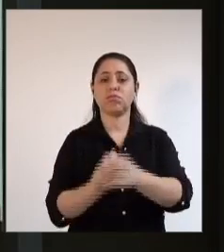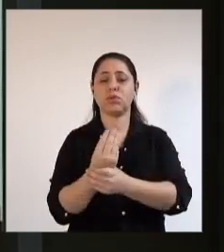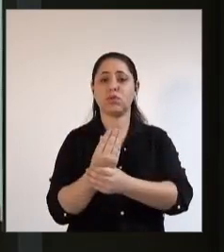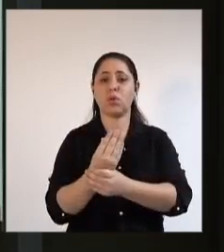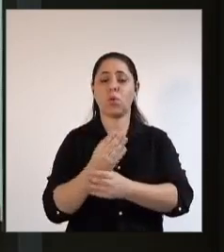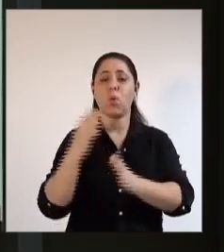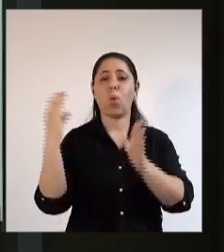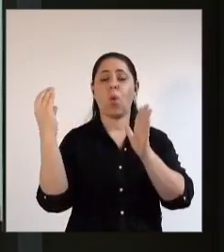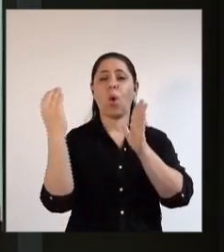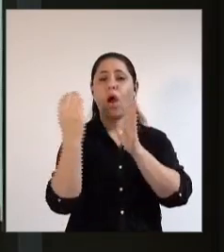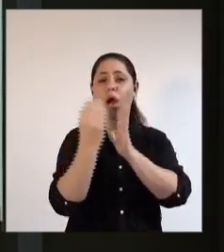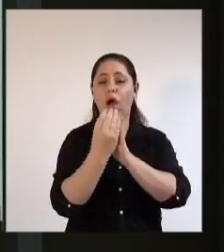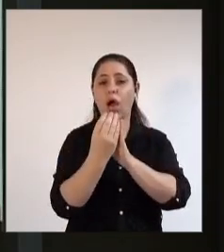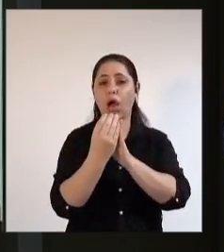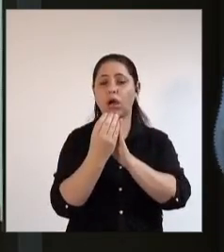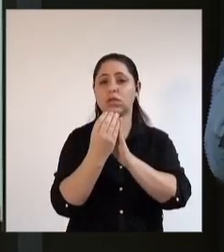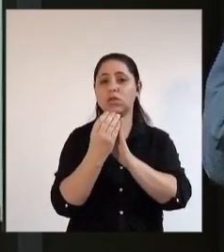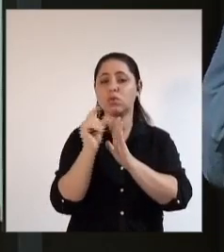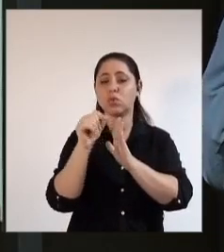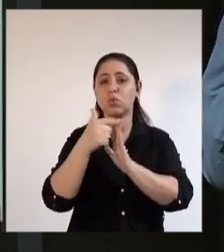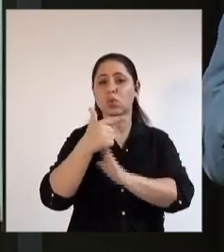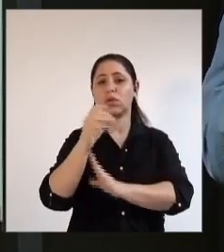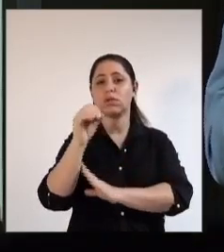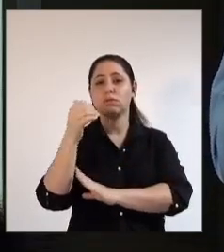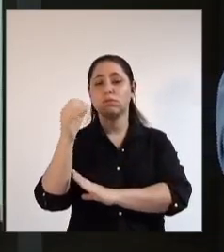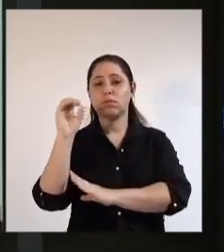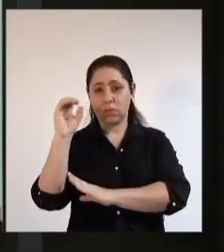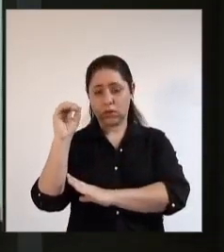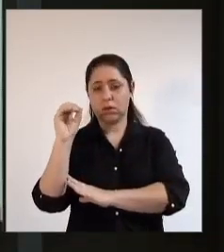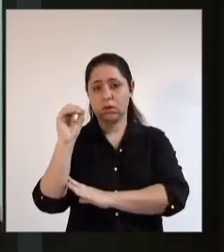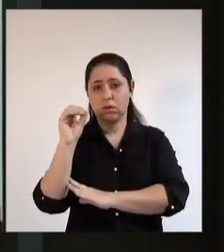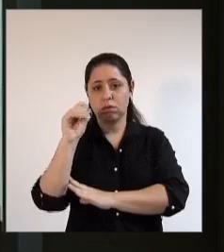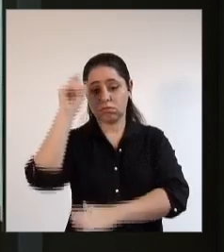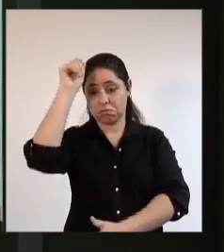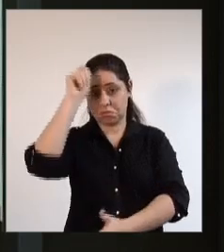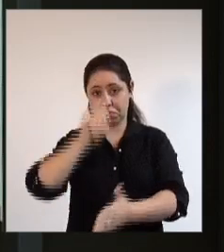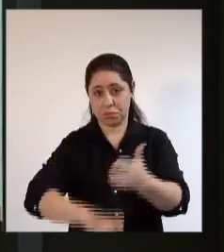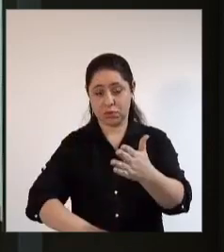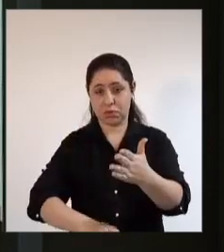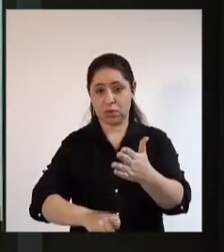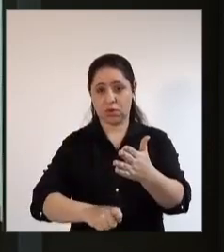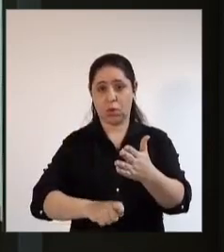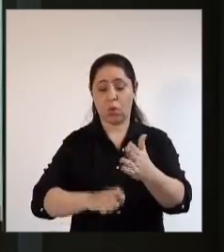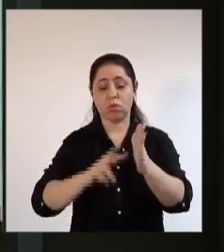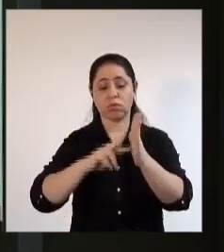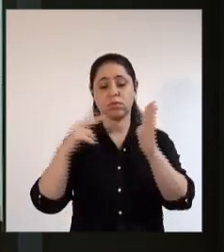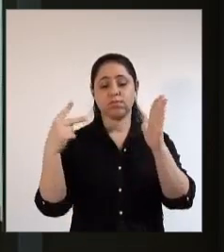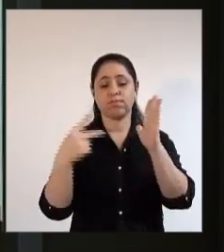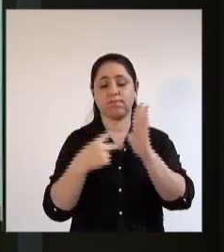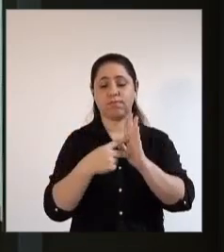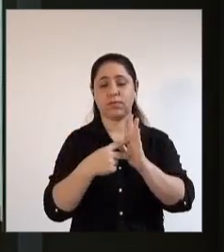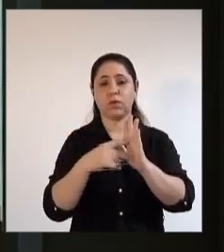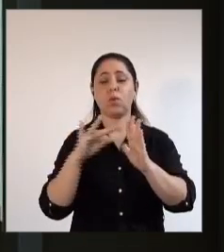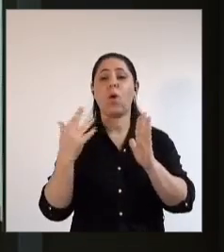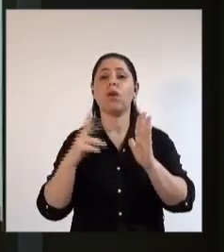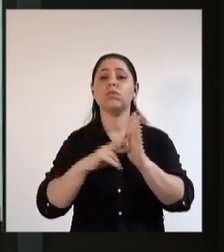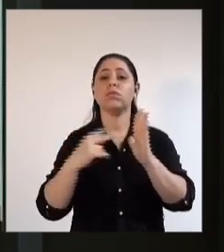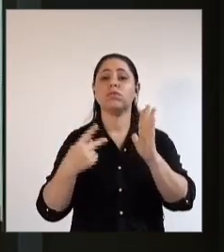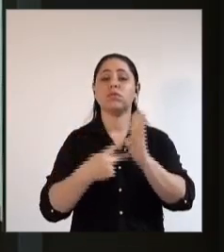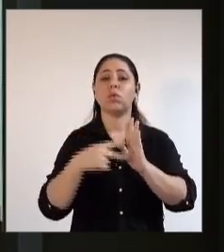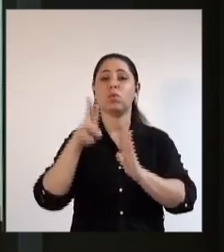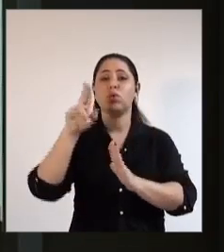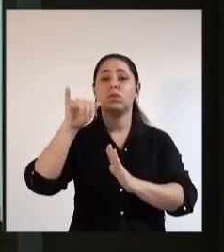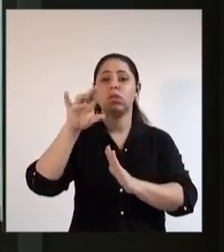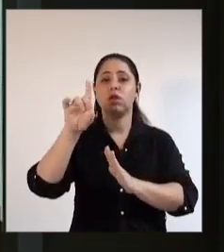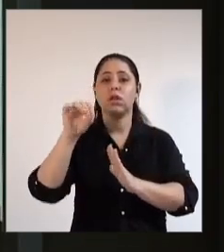e no ano de 2000 ela foi regulamentada 1 foi regulamentado um conceito para isso e esse conceito de unidade de conservação